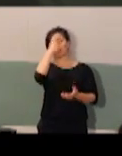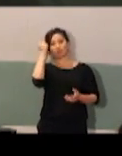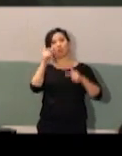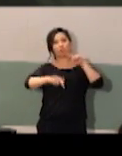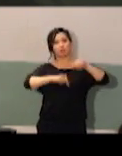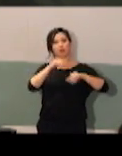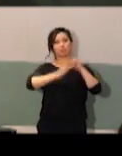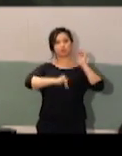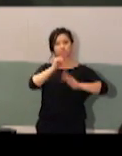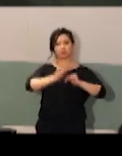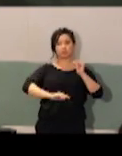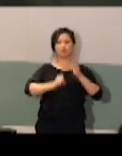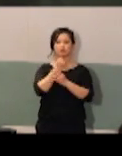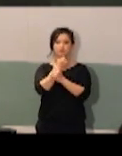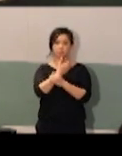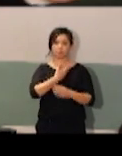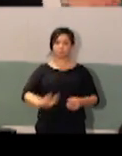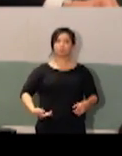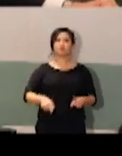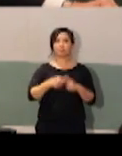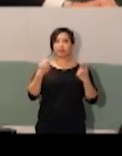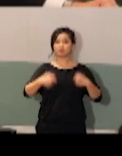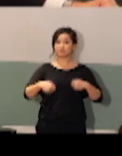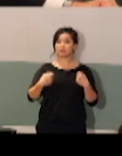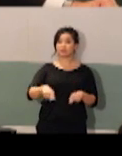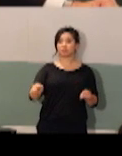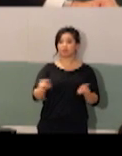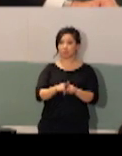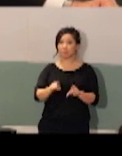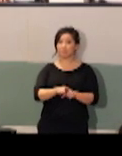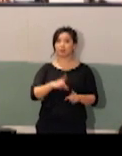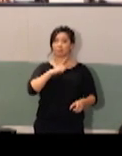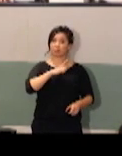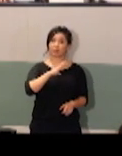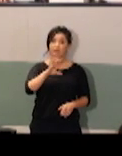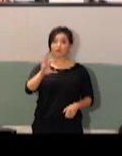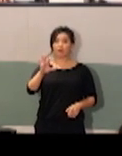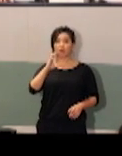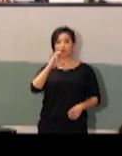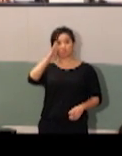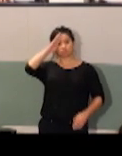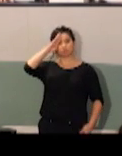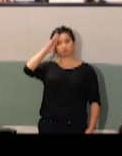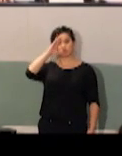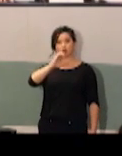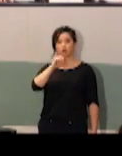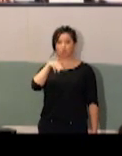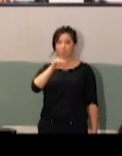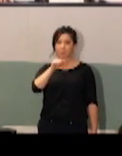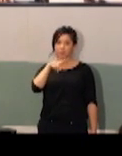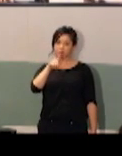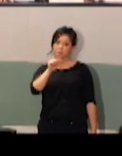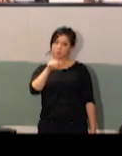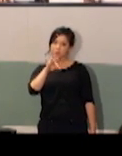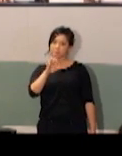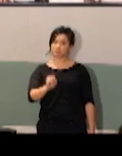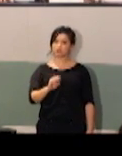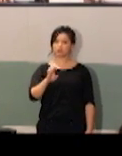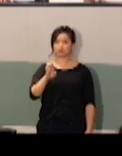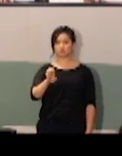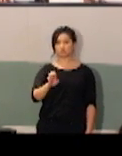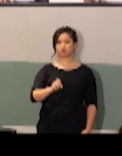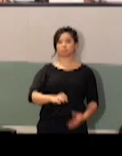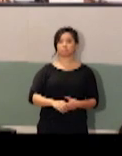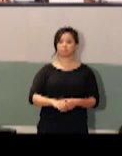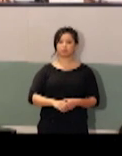precisamos também ter comandante. Na PM teve 6 comandantes nos últimos 3 anos. Muito obrigada. É inadmissível. Muito obrigada,